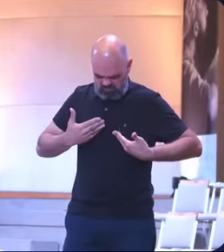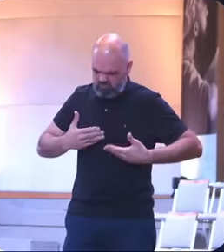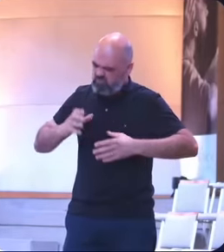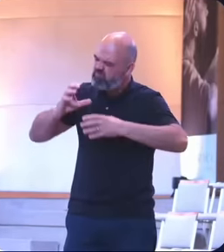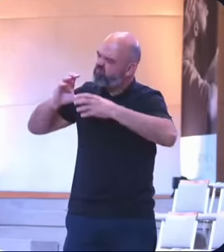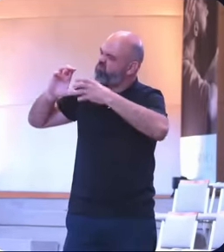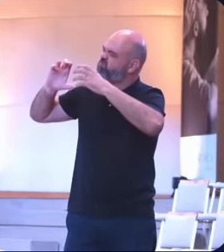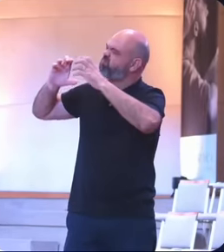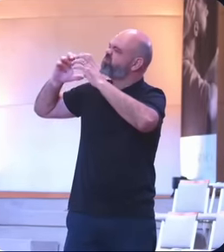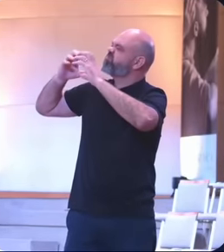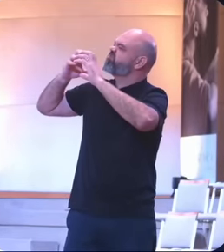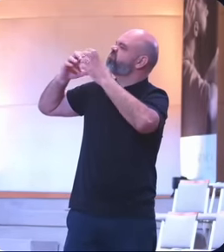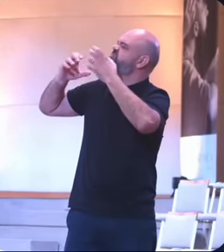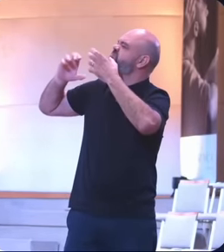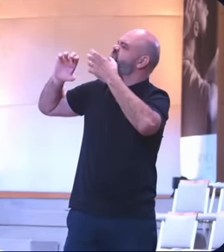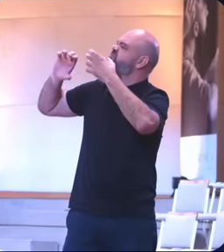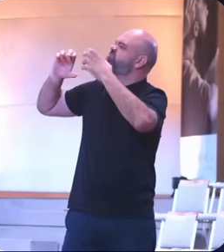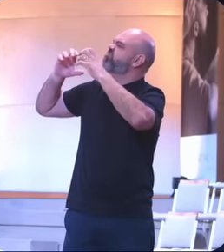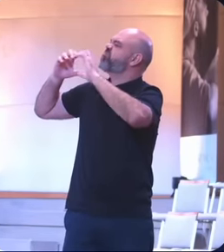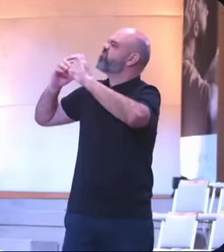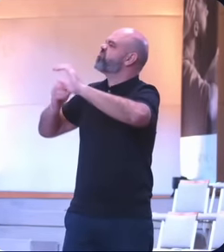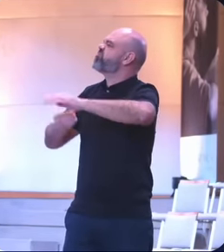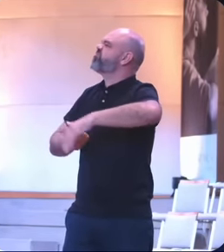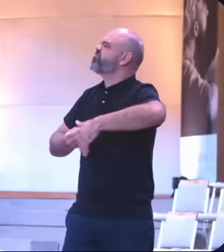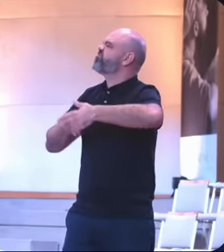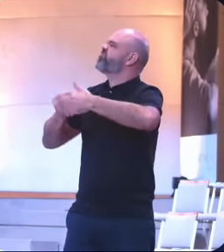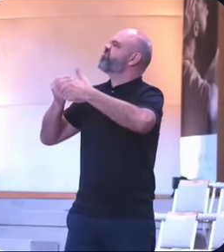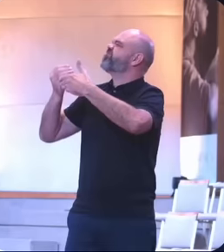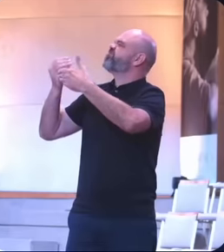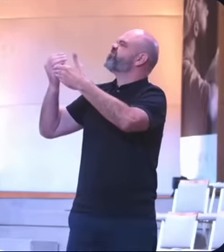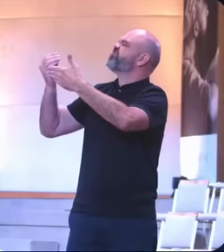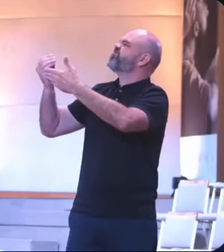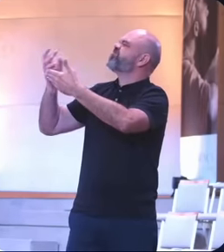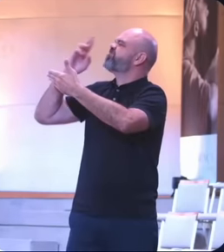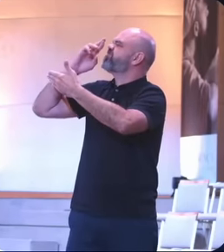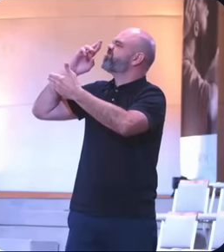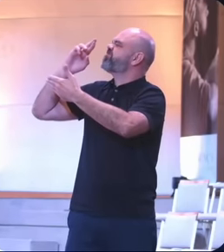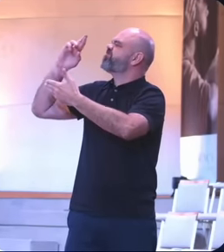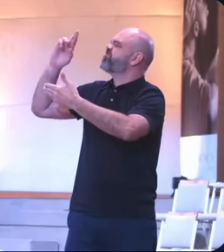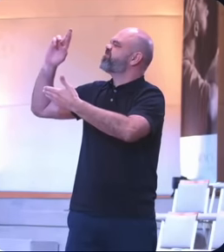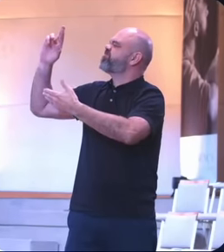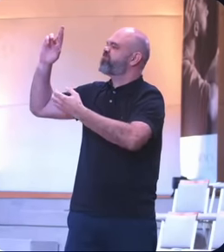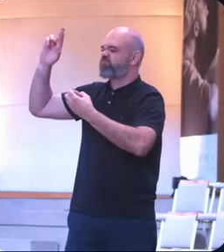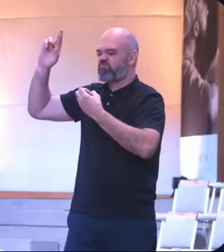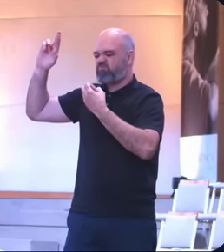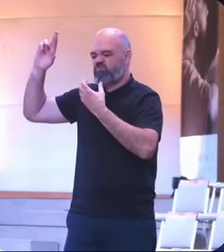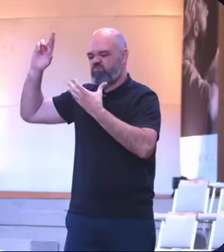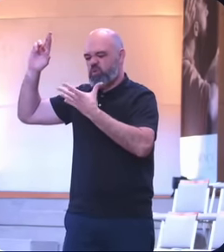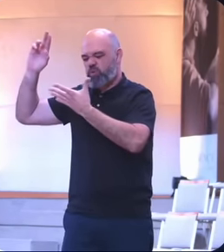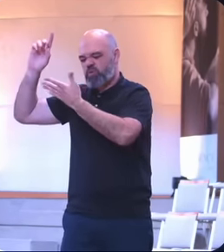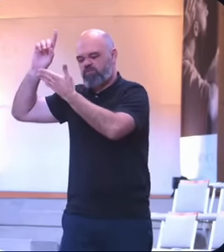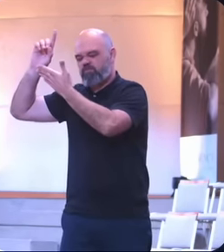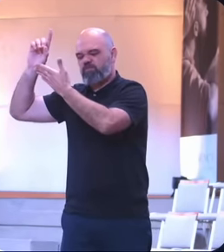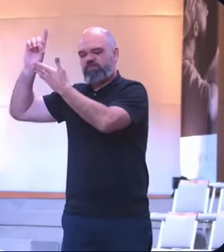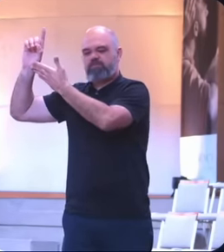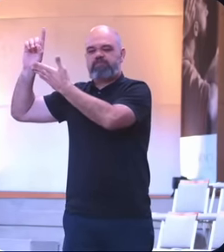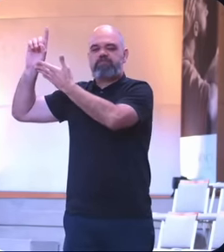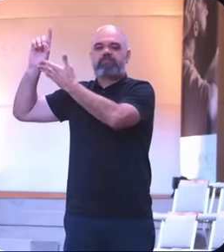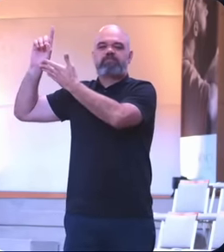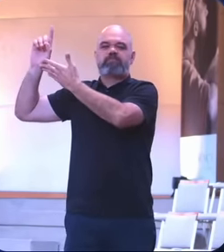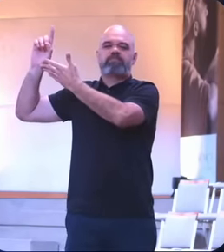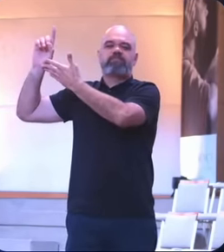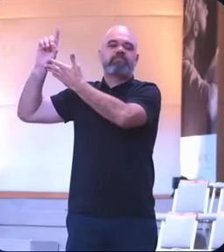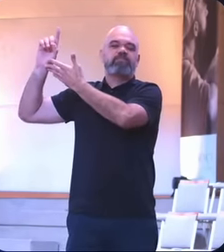tenho, eu cantarei da bondade de Deus.